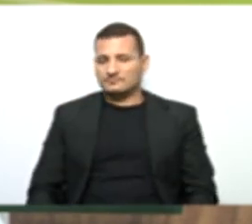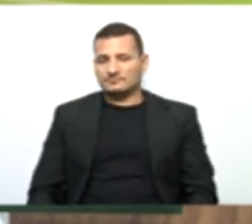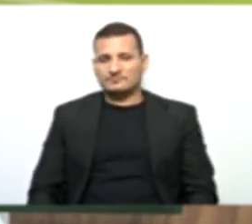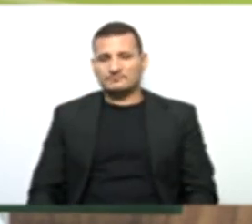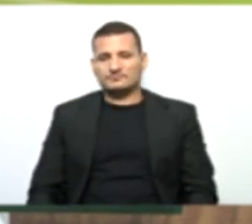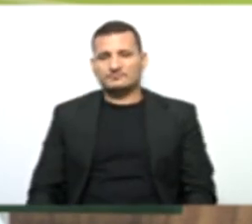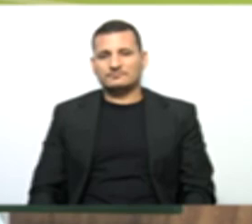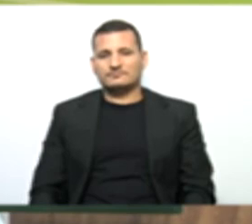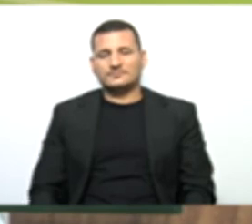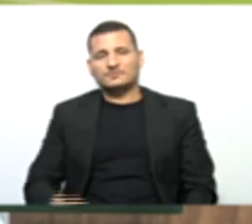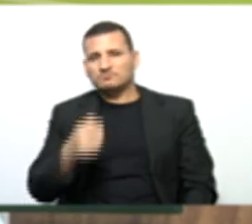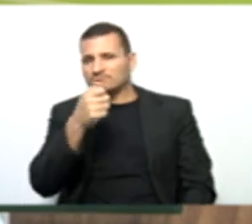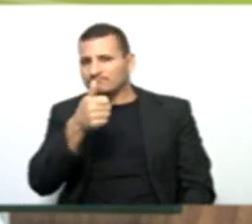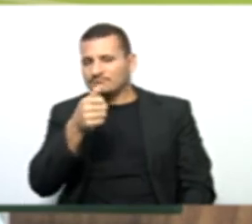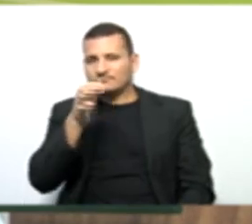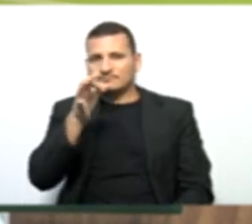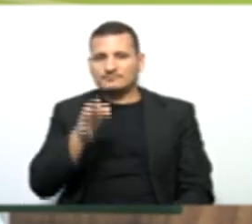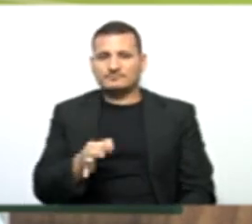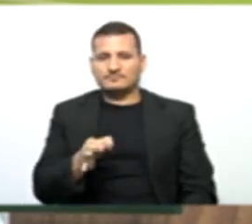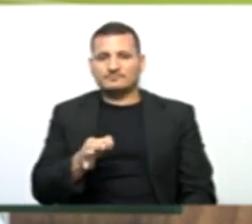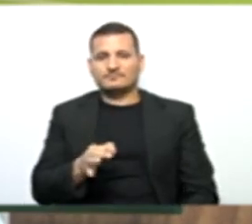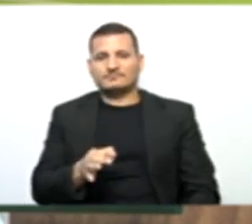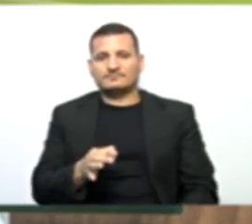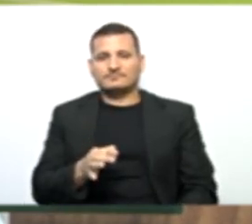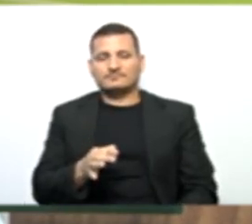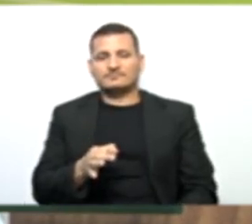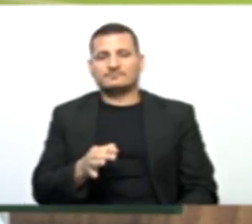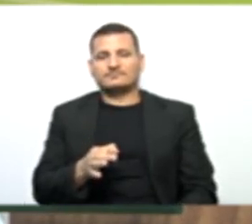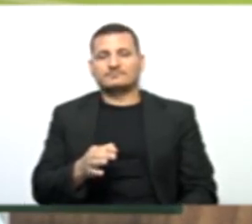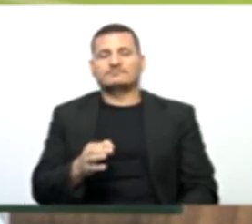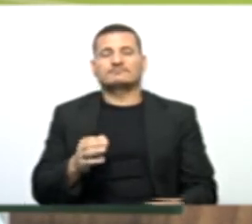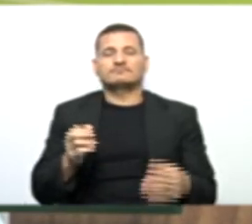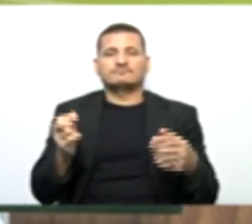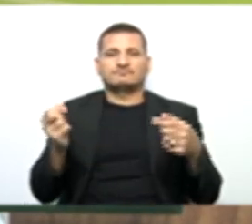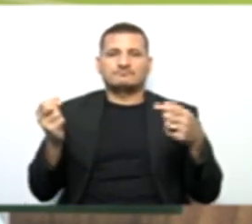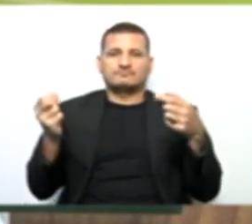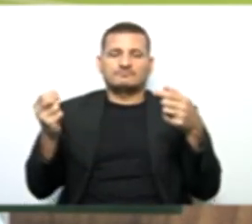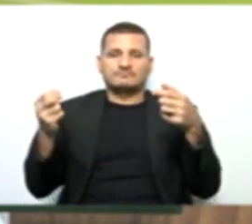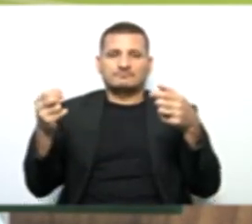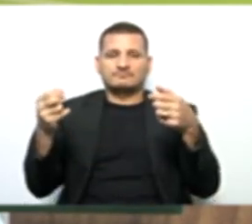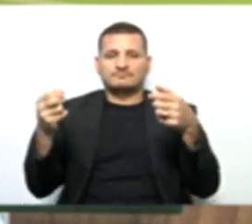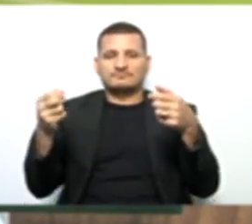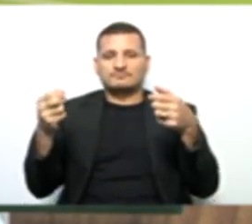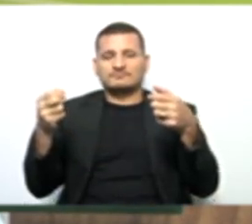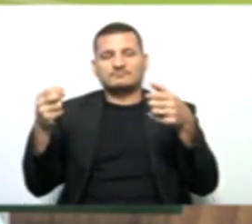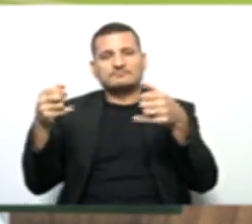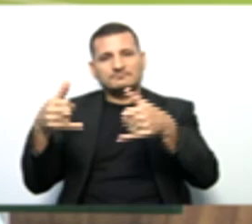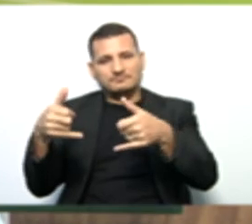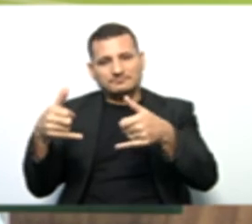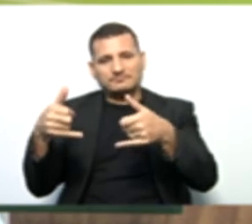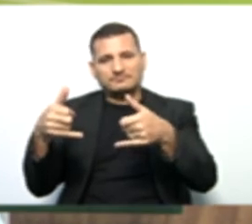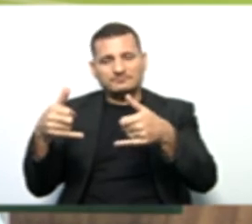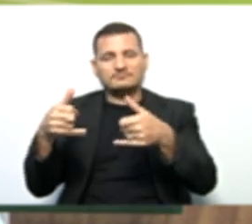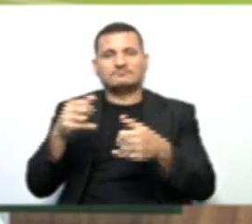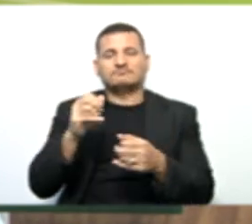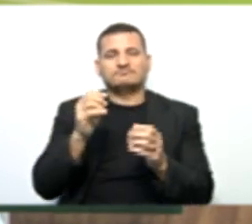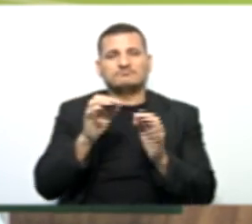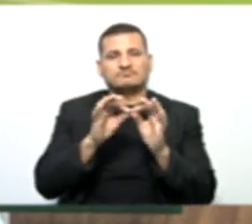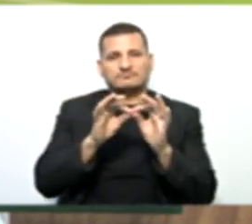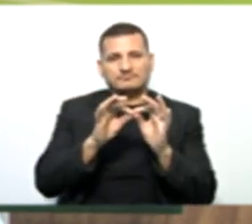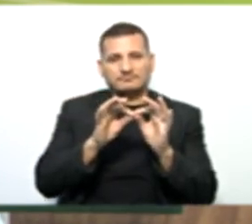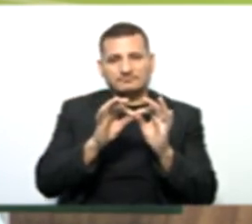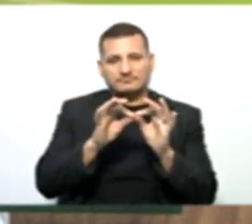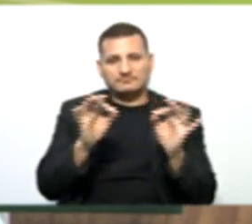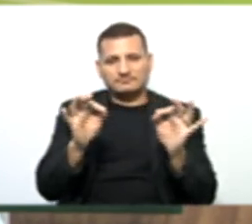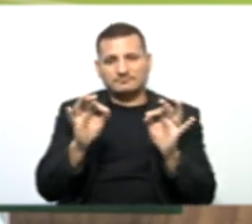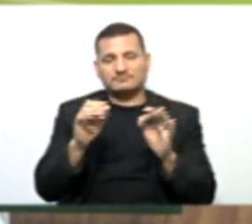também veio quase certo, a pessoa colocou as duas chaves na hora de formatar o print, mas